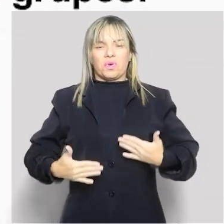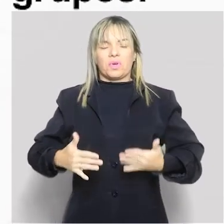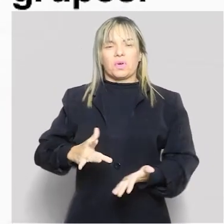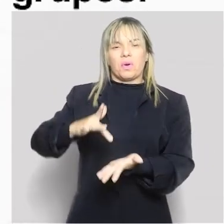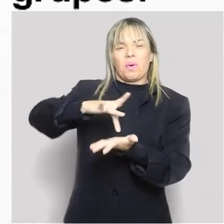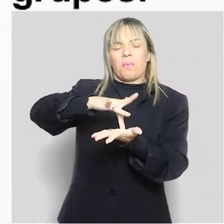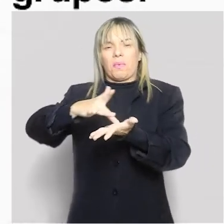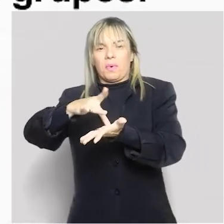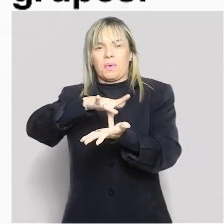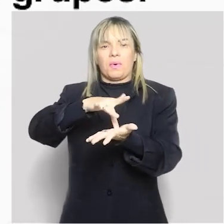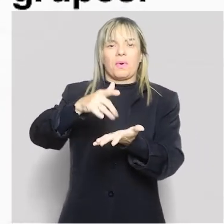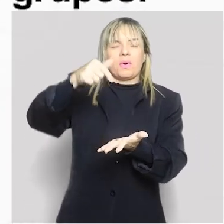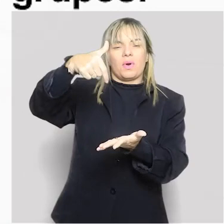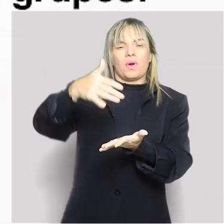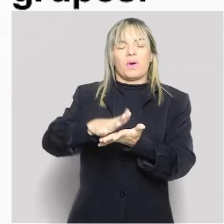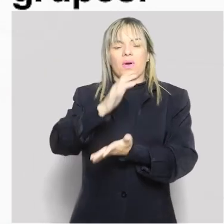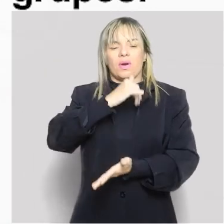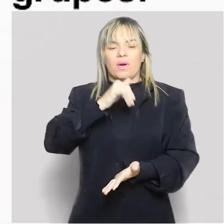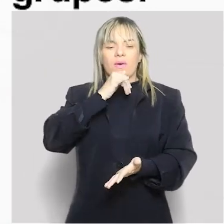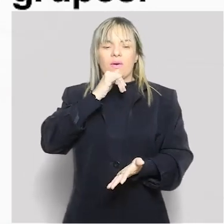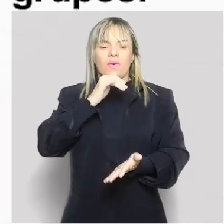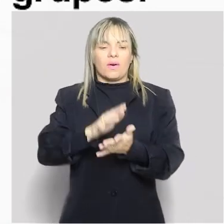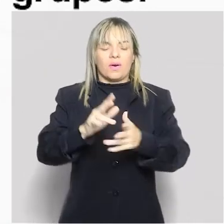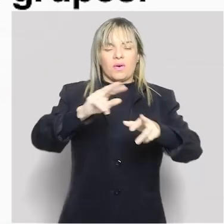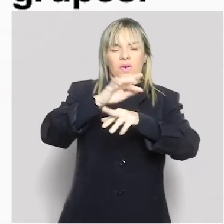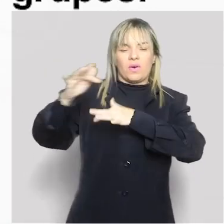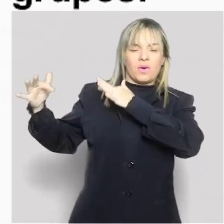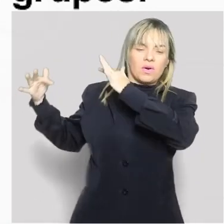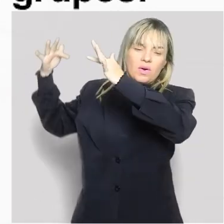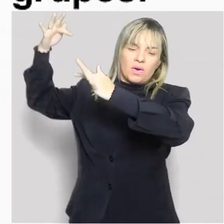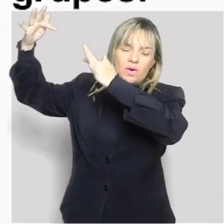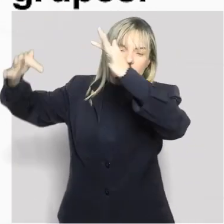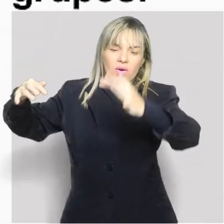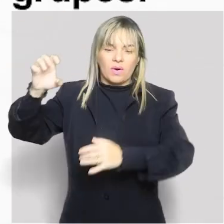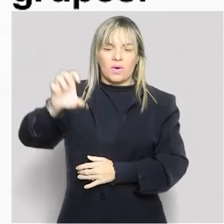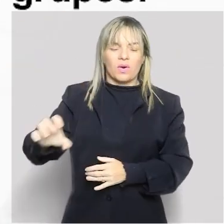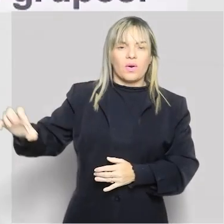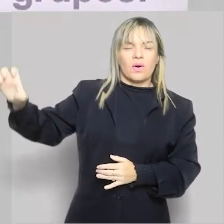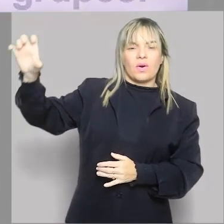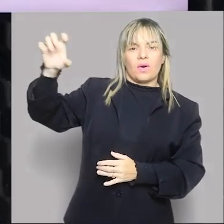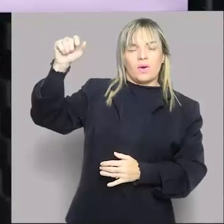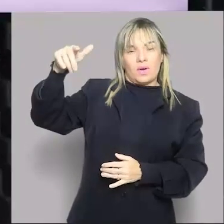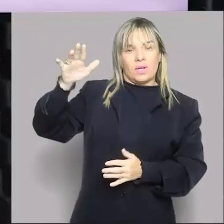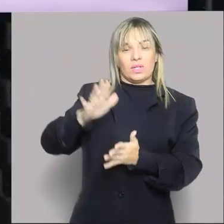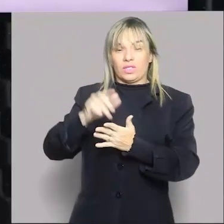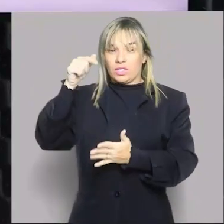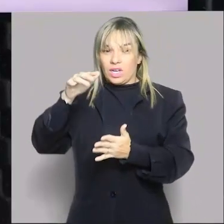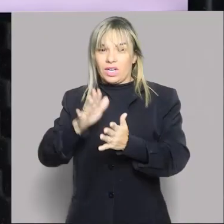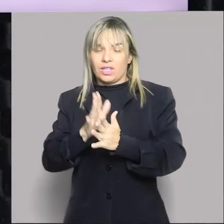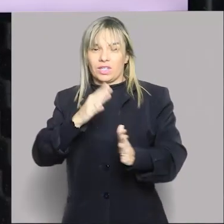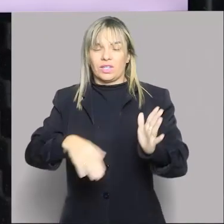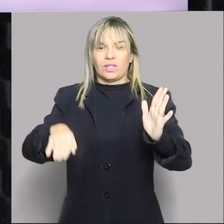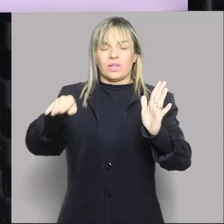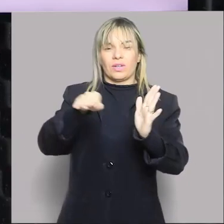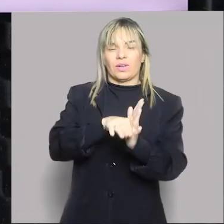variação gigantesca de danças. As folclóricas, os regionais, está chegando perto do São João. Chegando perto do São João é